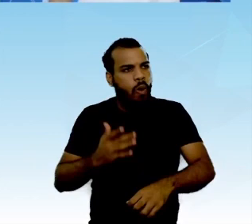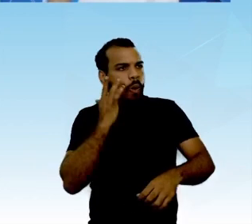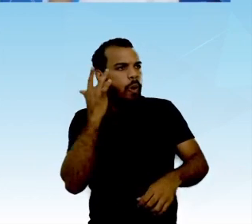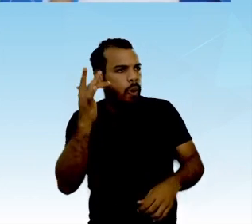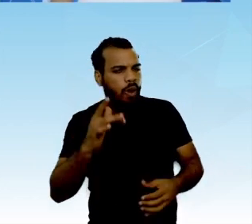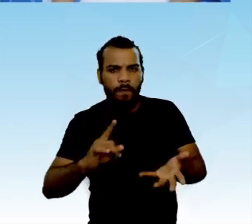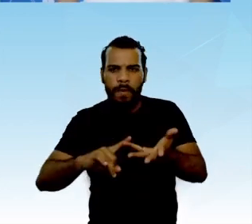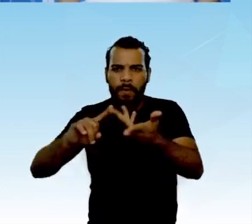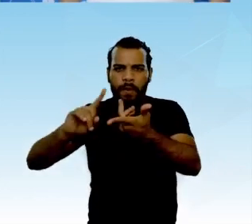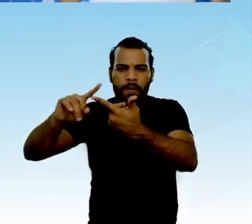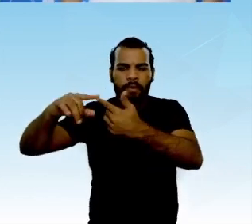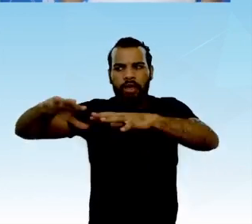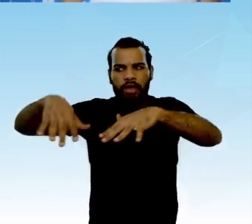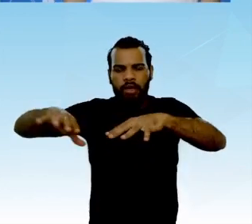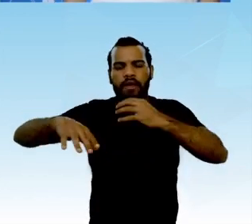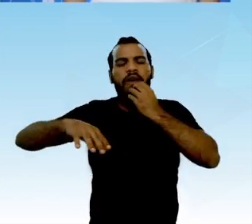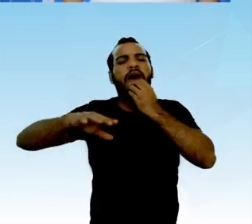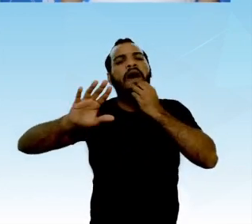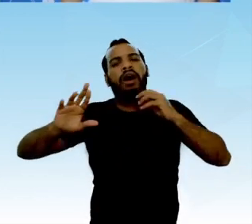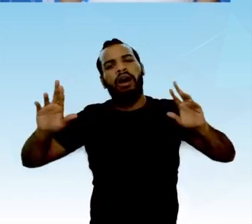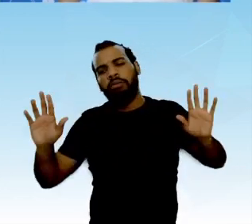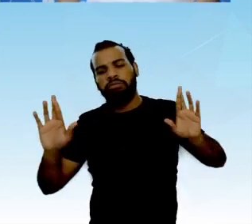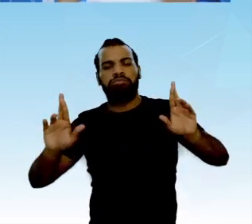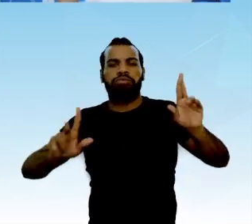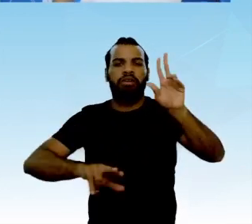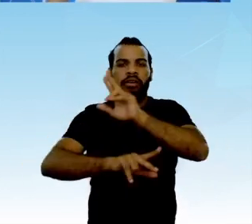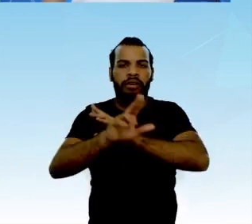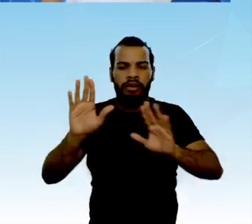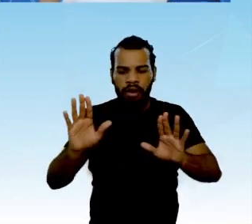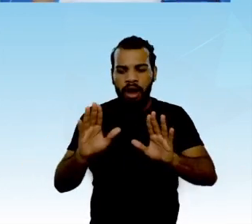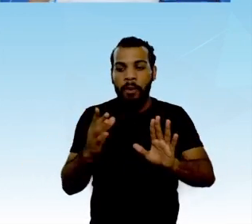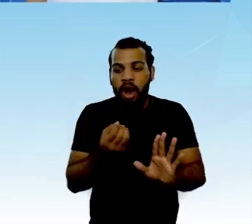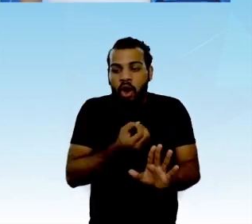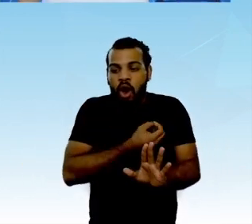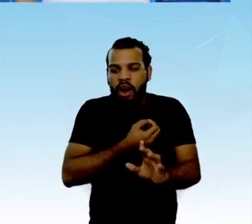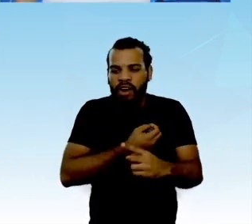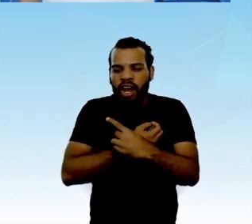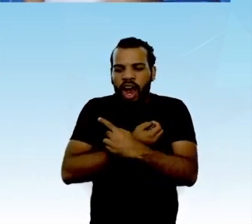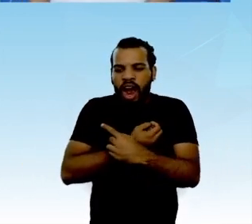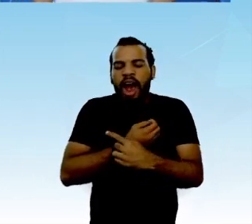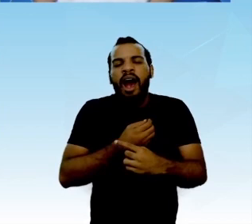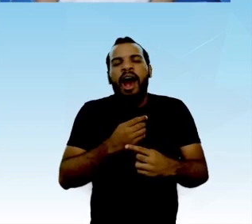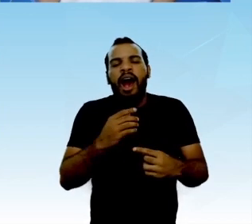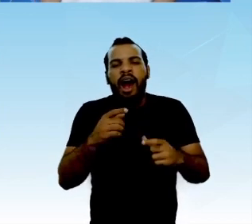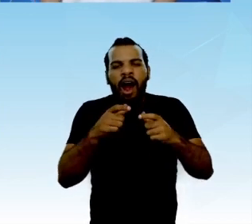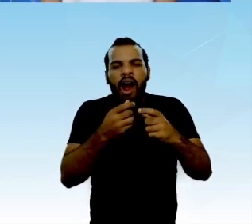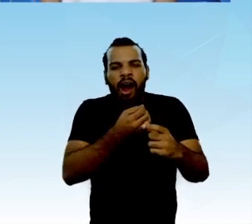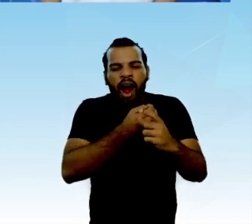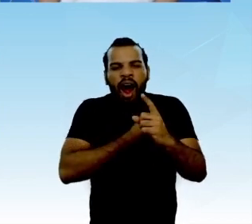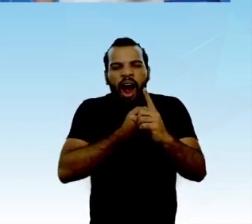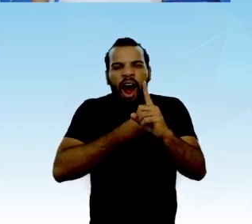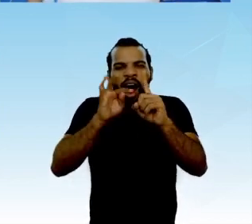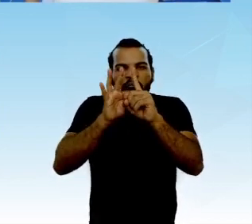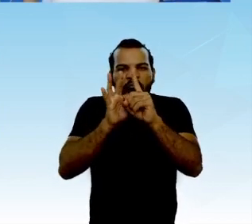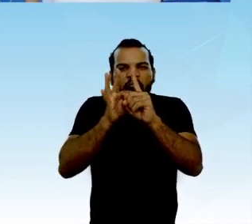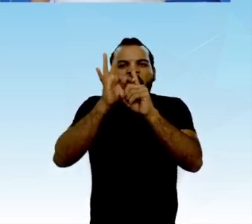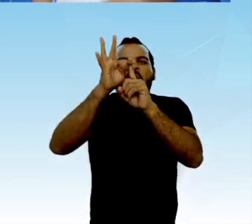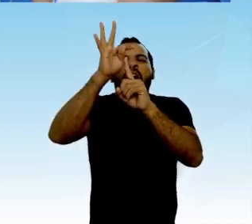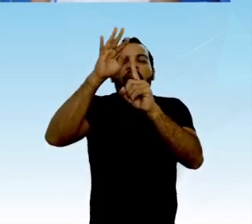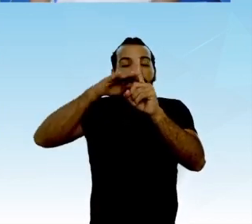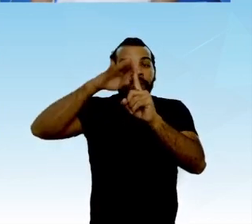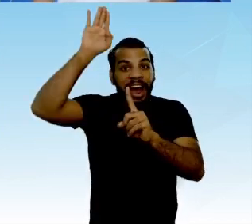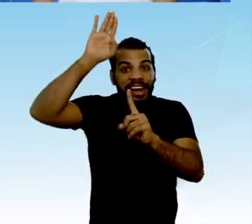é o coeficiente de dilatação. Quanto maior for o coeficiente de dilatação, maior